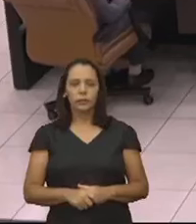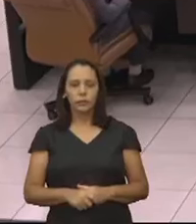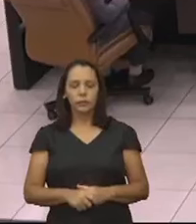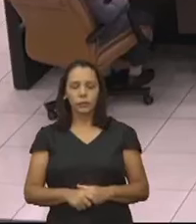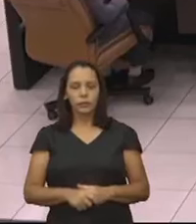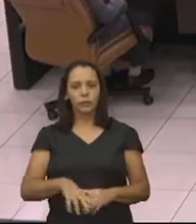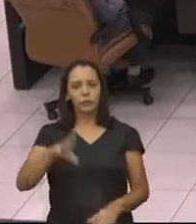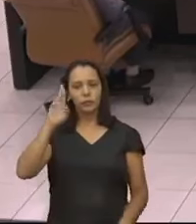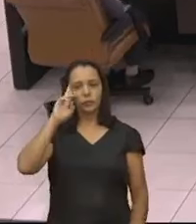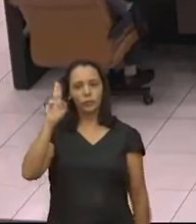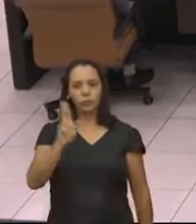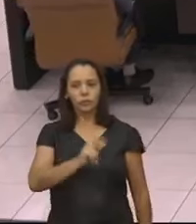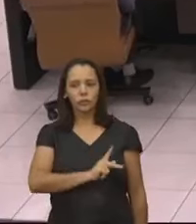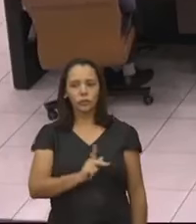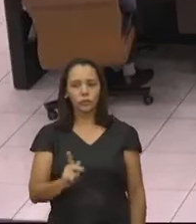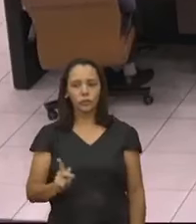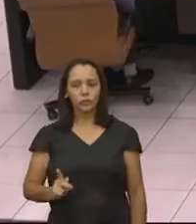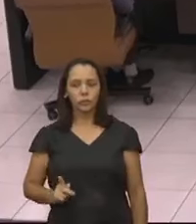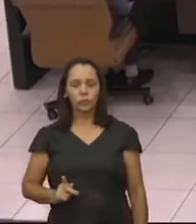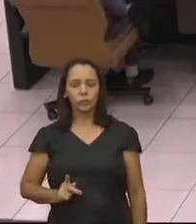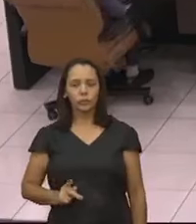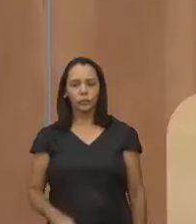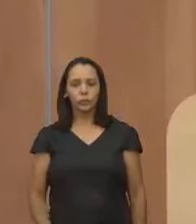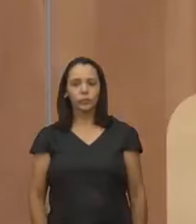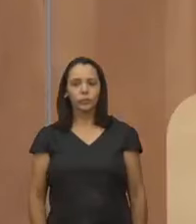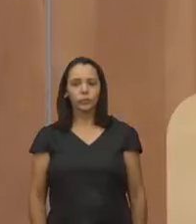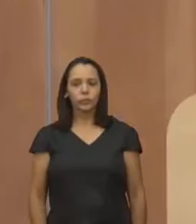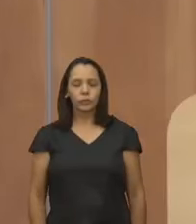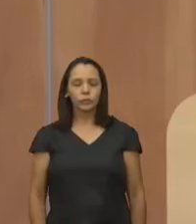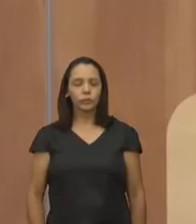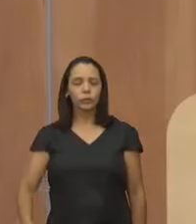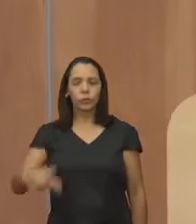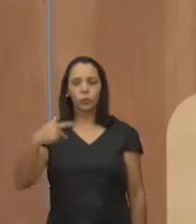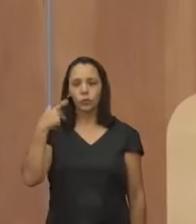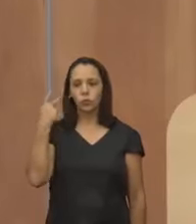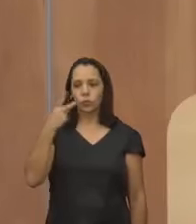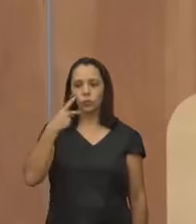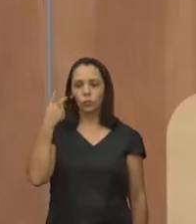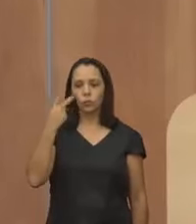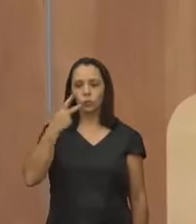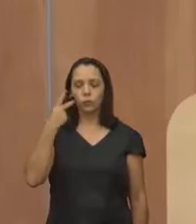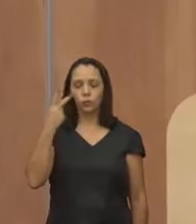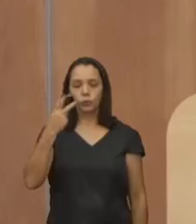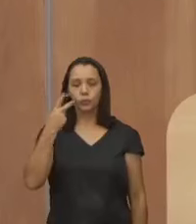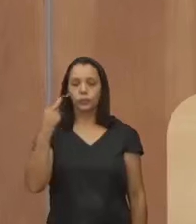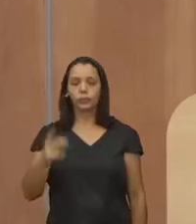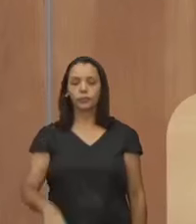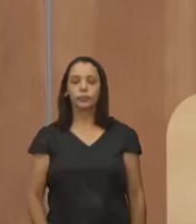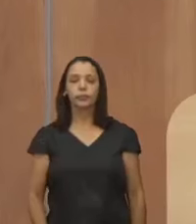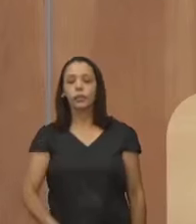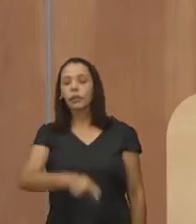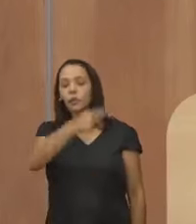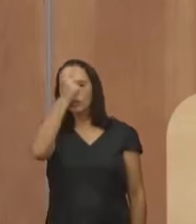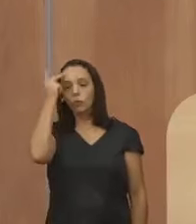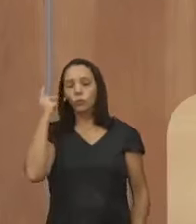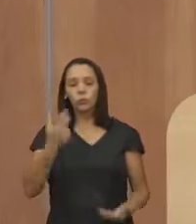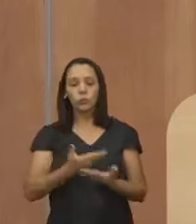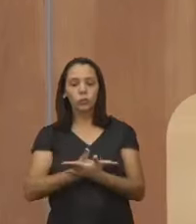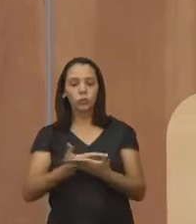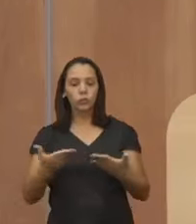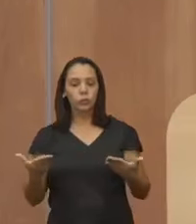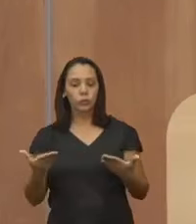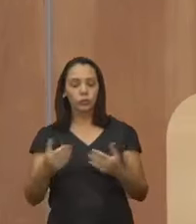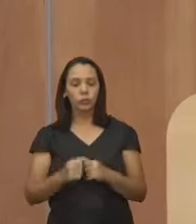Senhor presidente, senhoras, senhores, vereadores, público presente,